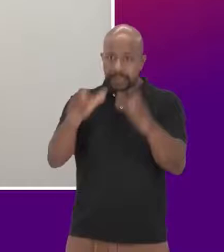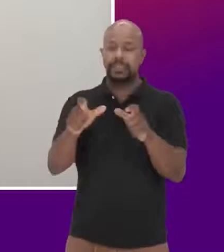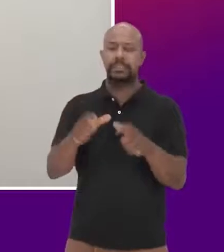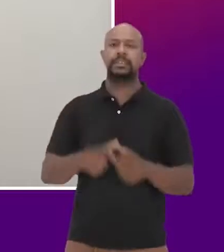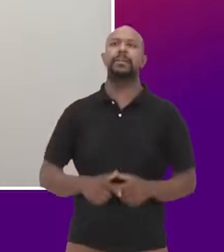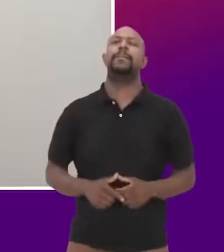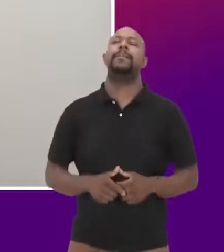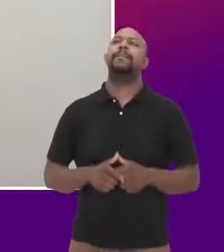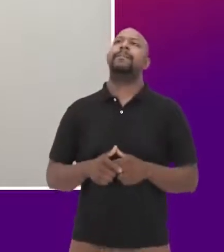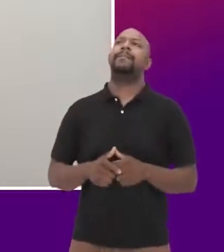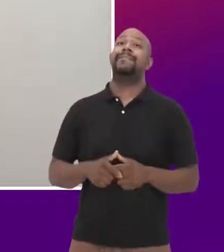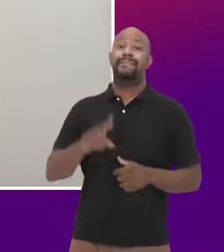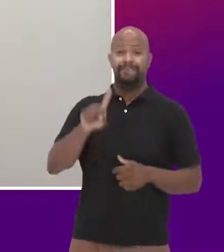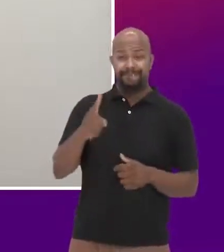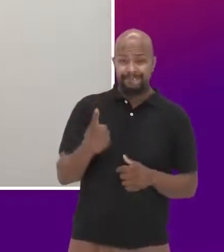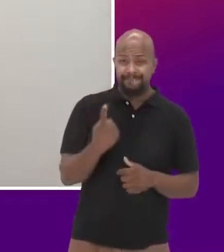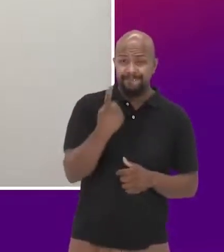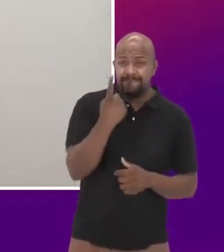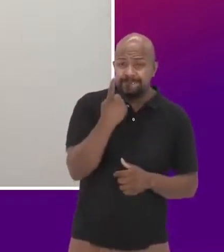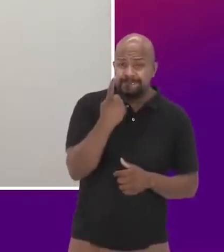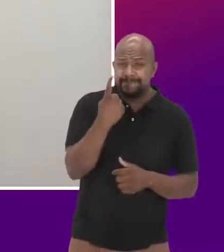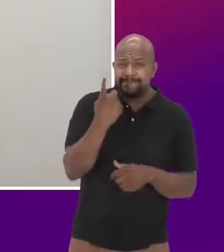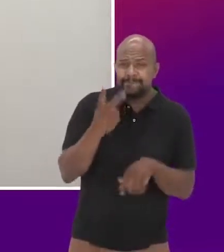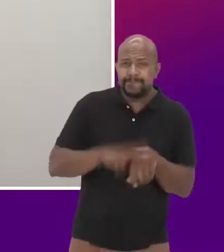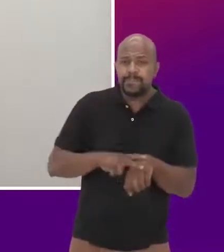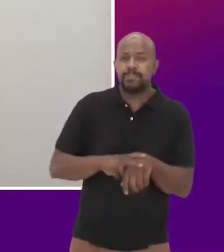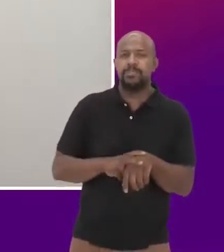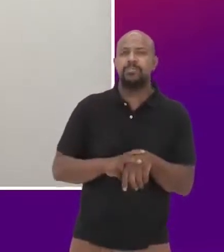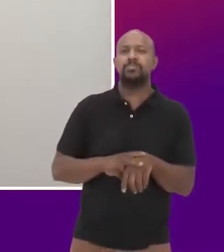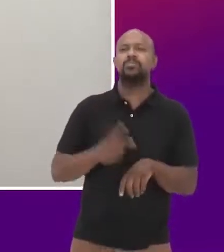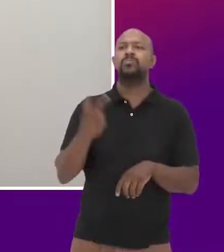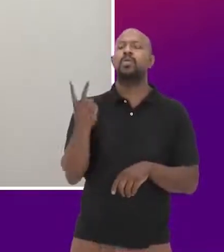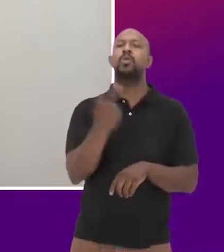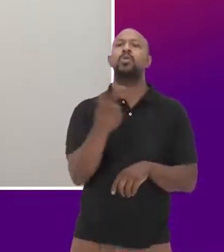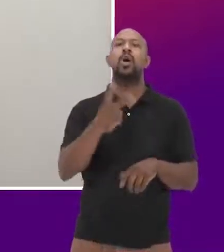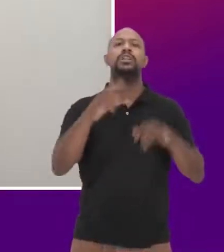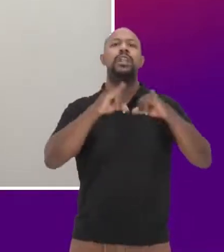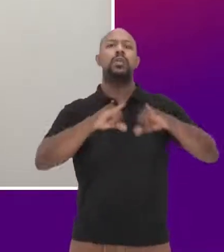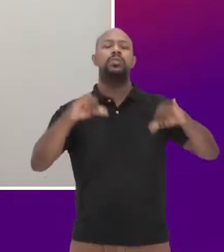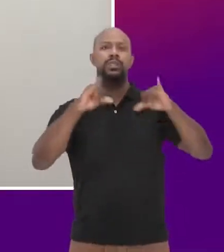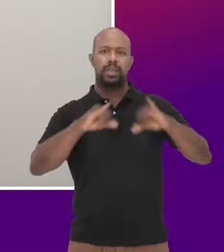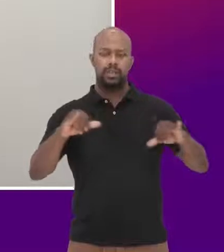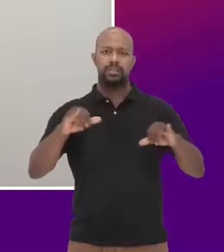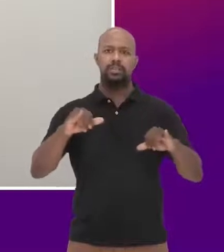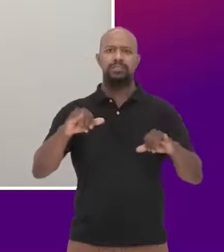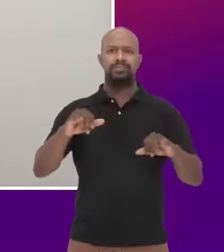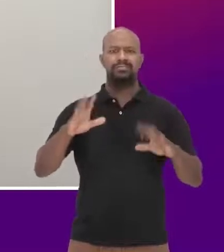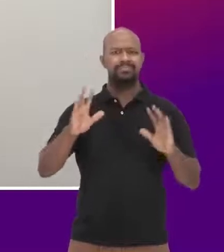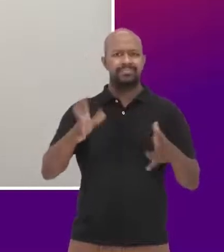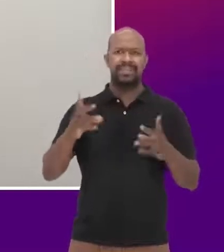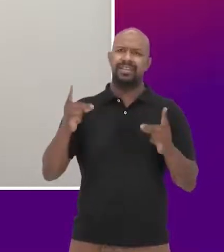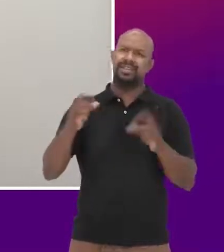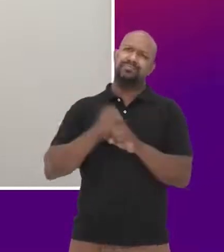atenção. Pela primeira vez, 2 anunciantes